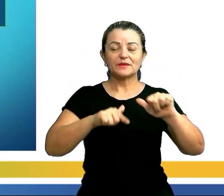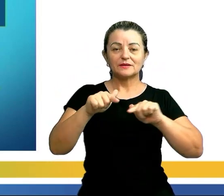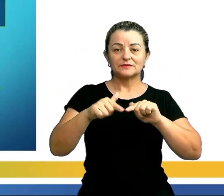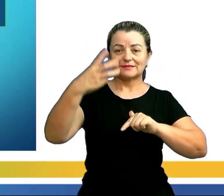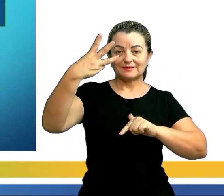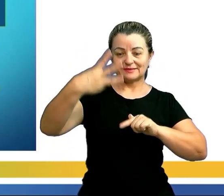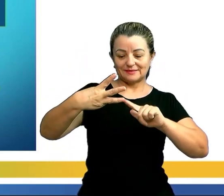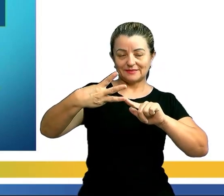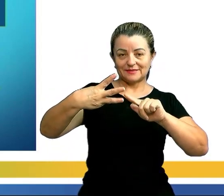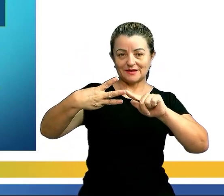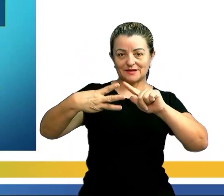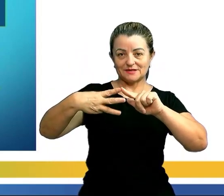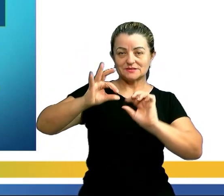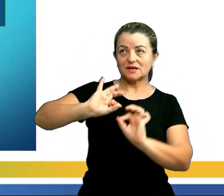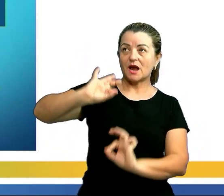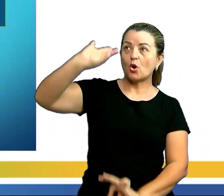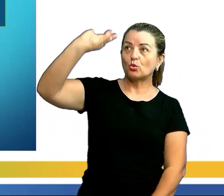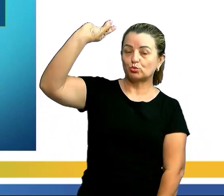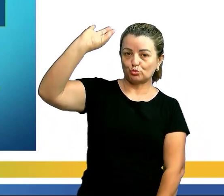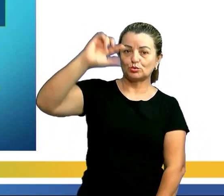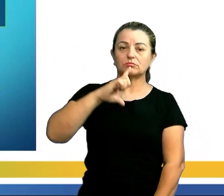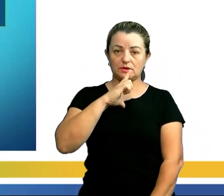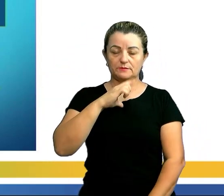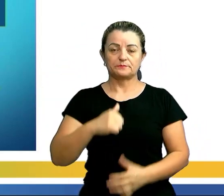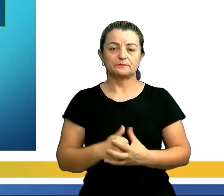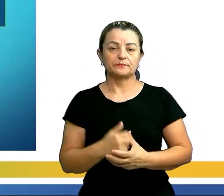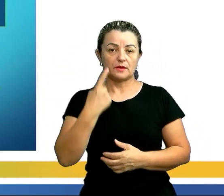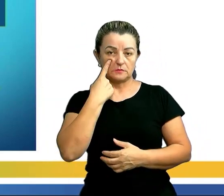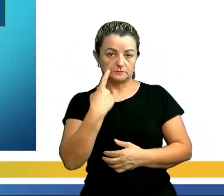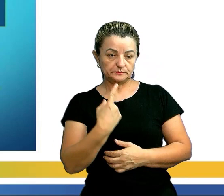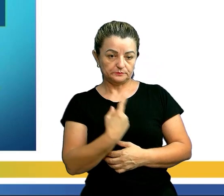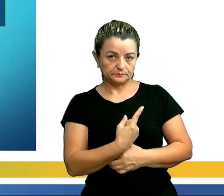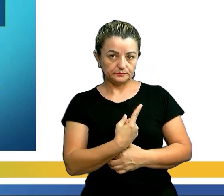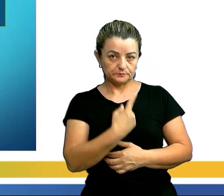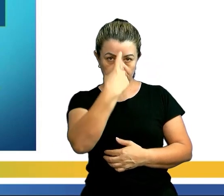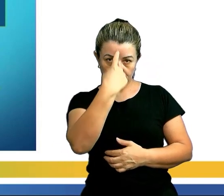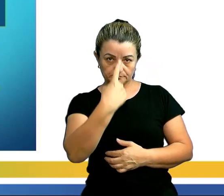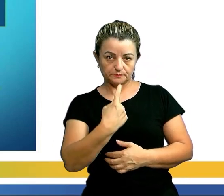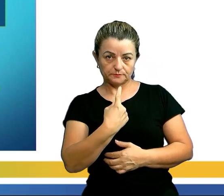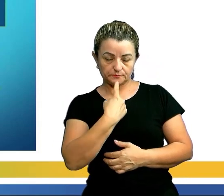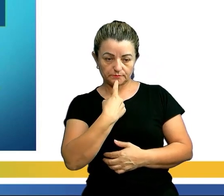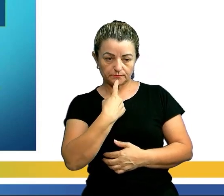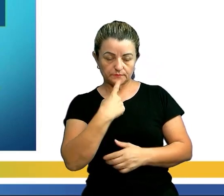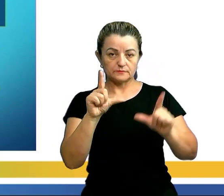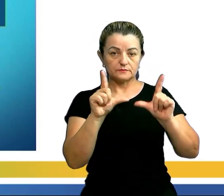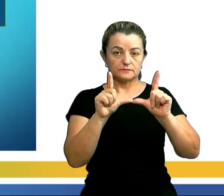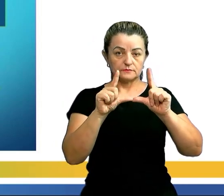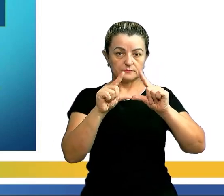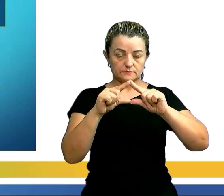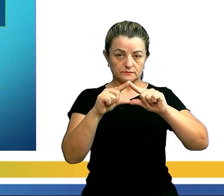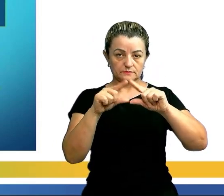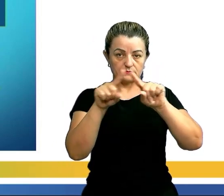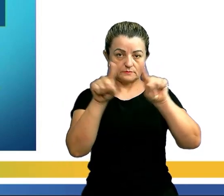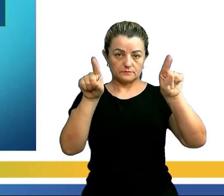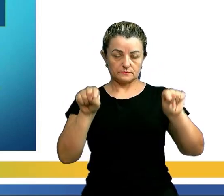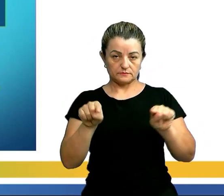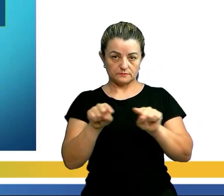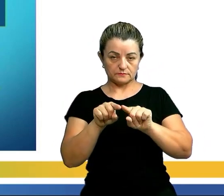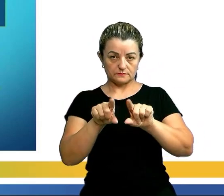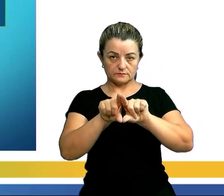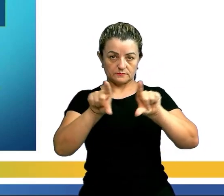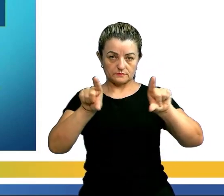Comprimento, largura e altura. Vamos entender isso melhor? Observe bem essas figuras aqui, ó. Triângulo, quadrado,